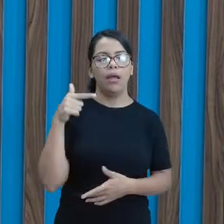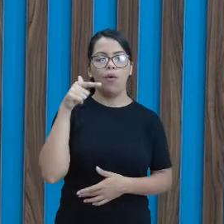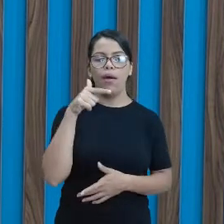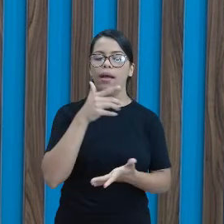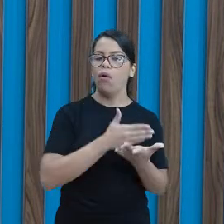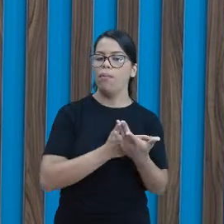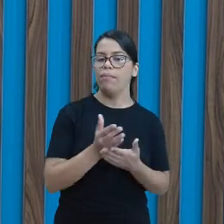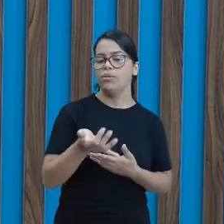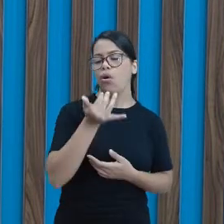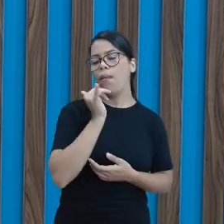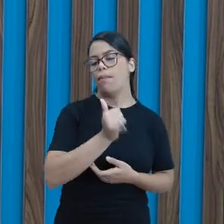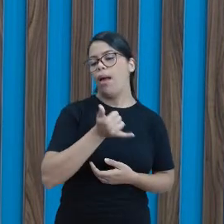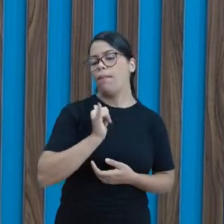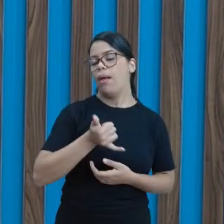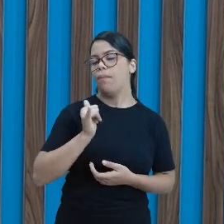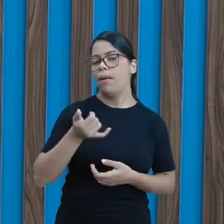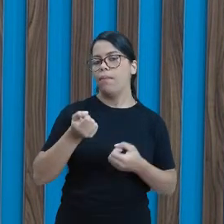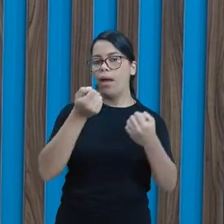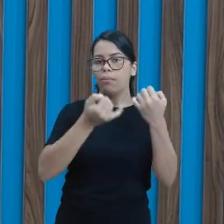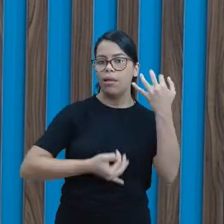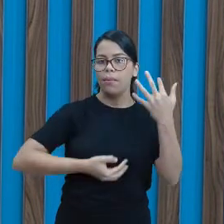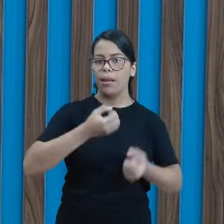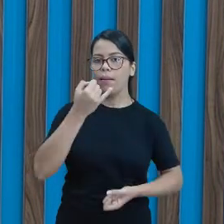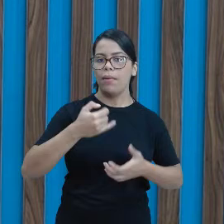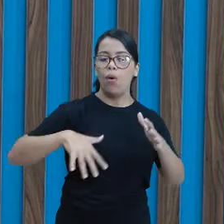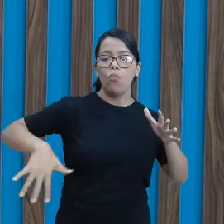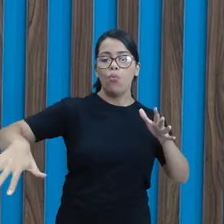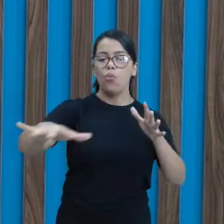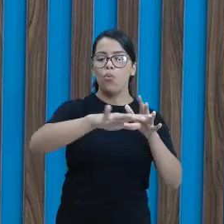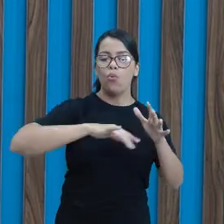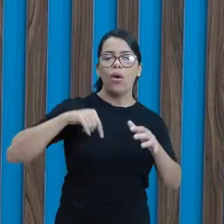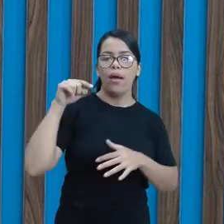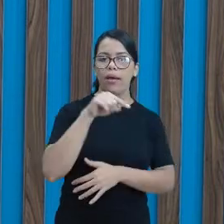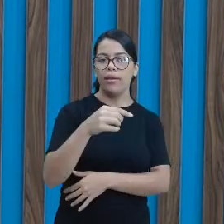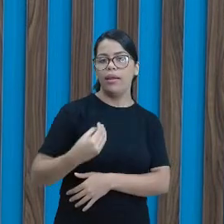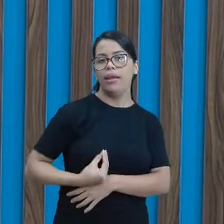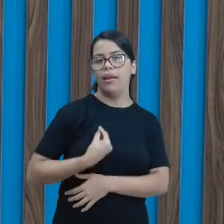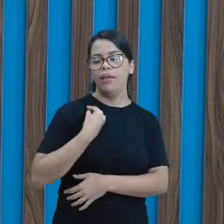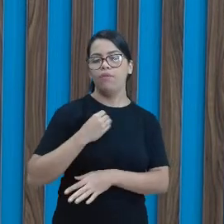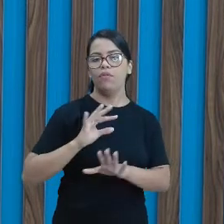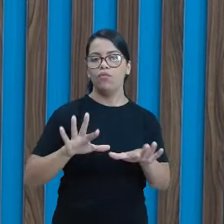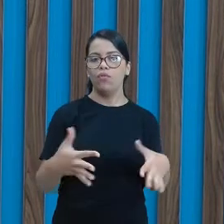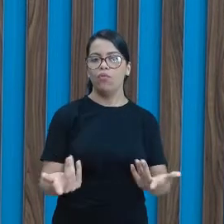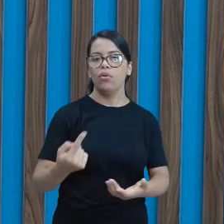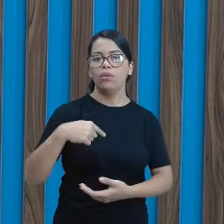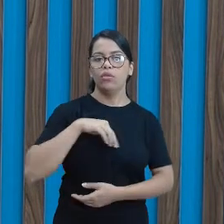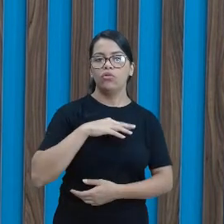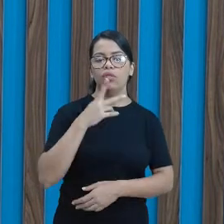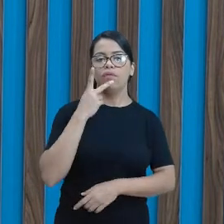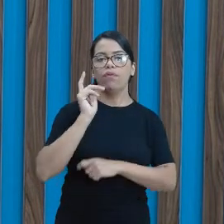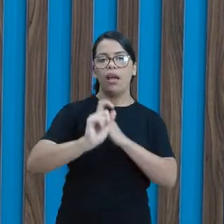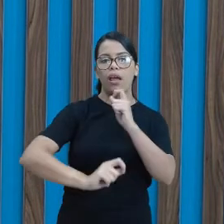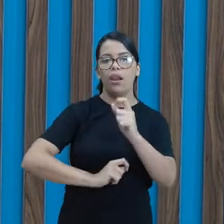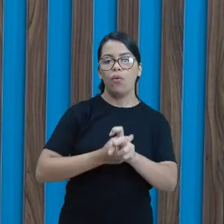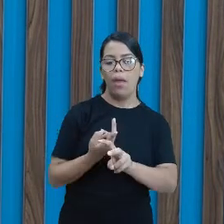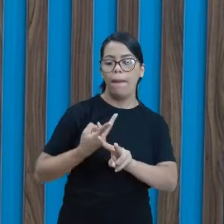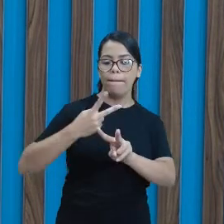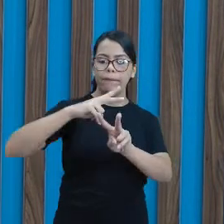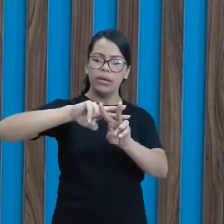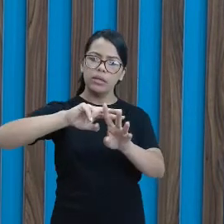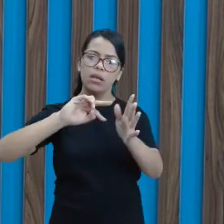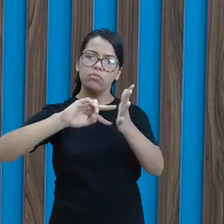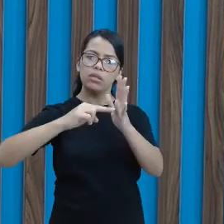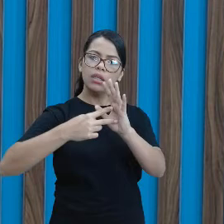relatando esse espaço em que ele está inserido. Ou seja, quando a gente fala prisão, é como se ele estivesse ali, ó, sempre